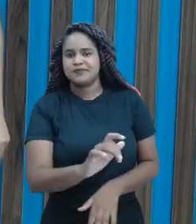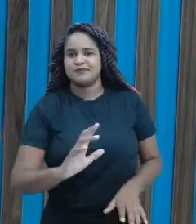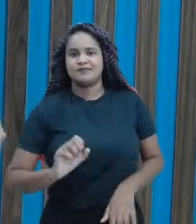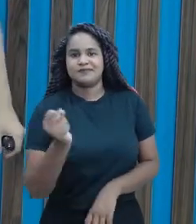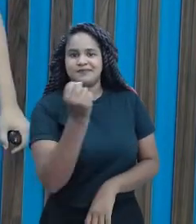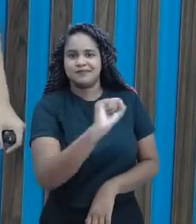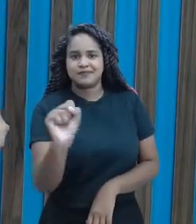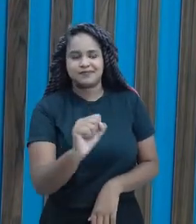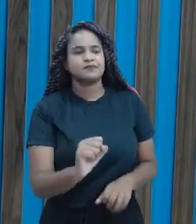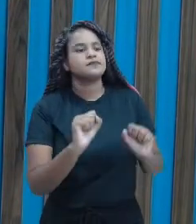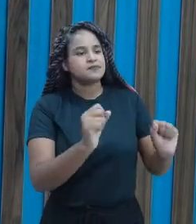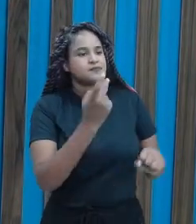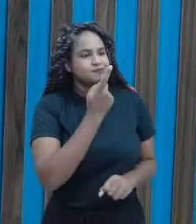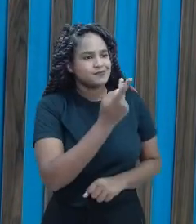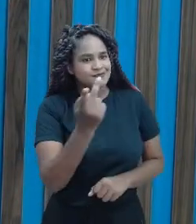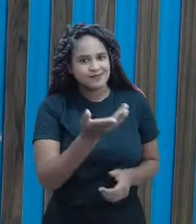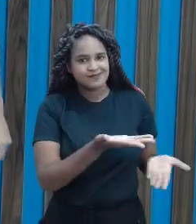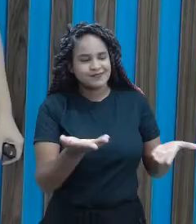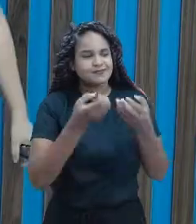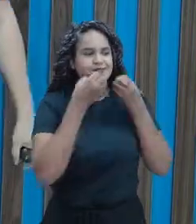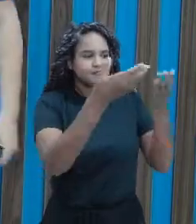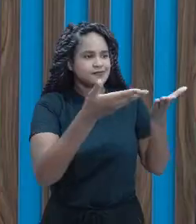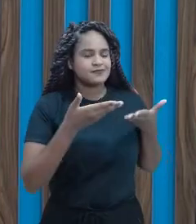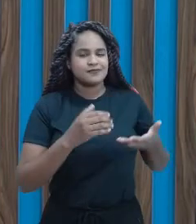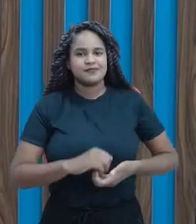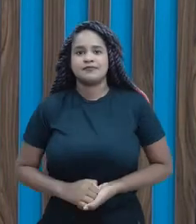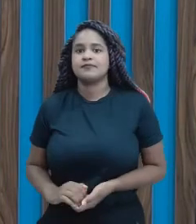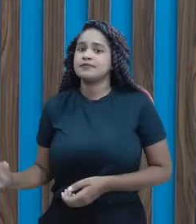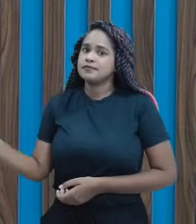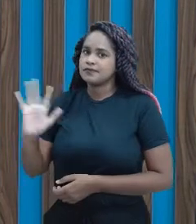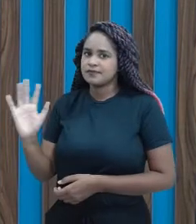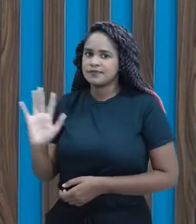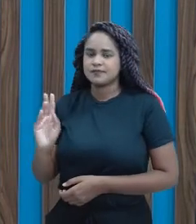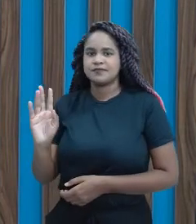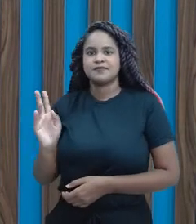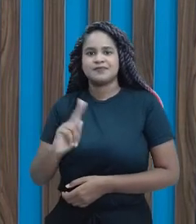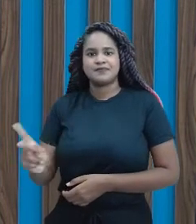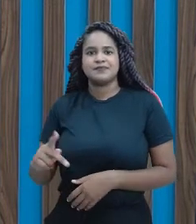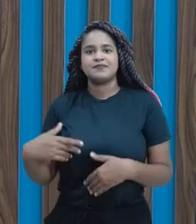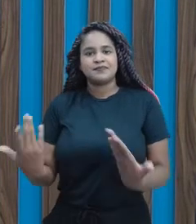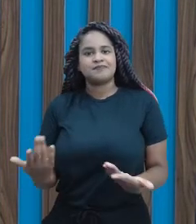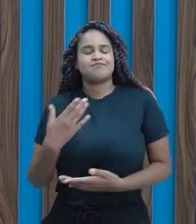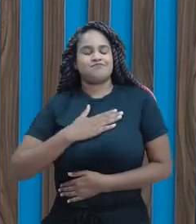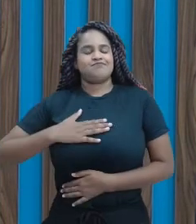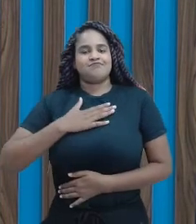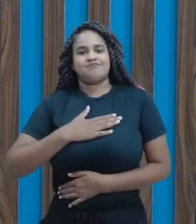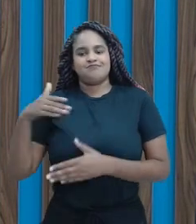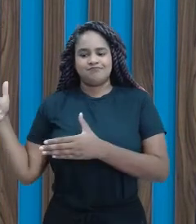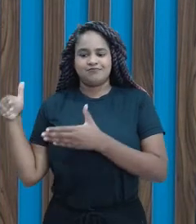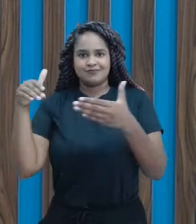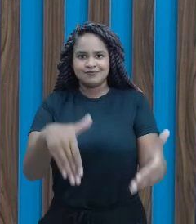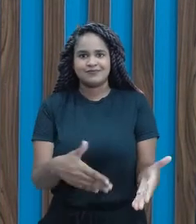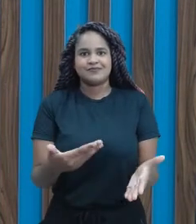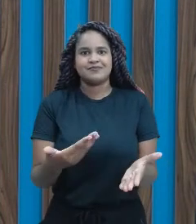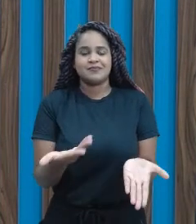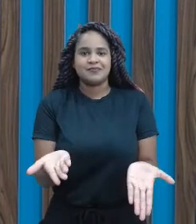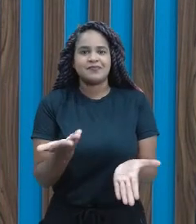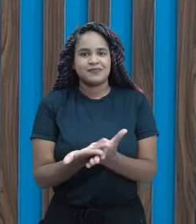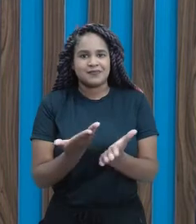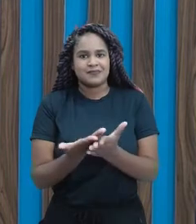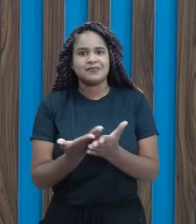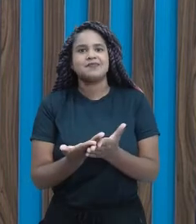suas primeiras considerações, professor, seja bem-vindo. Olá, professora Briane. Primeiro, quer dizer que é uma satisfação estar aqui na aula de História, a gente sempre está